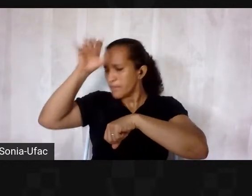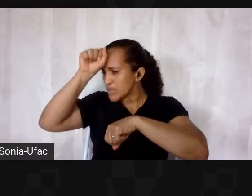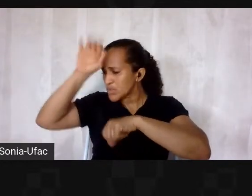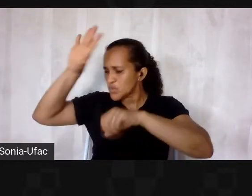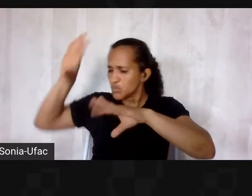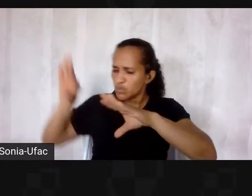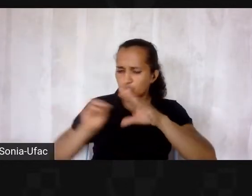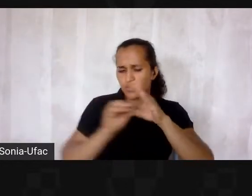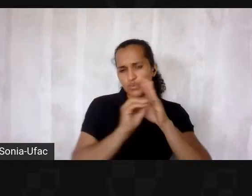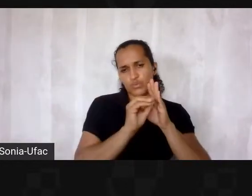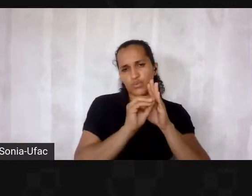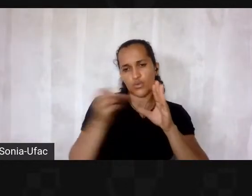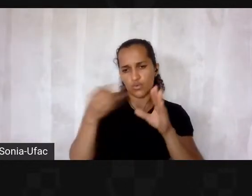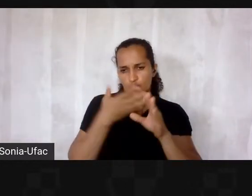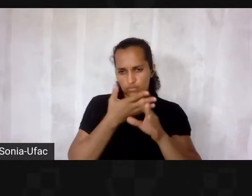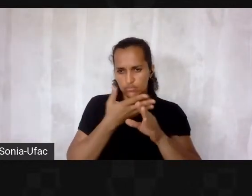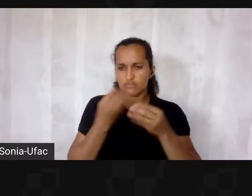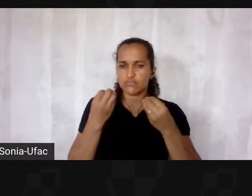considerado novo.